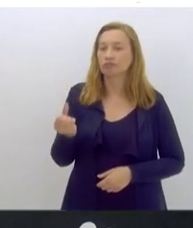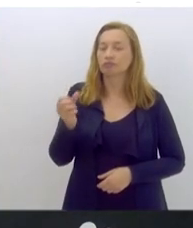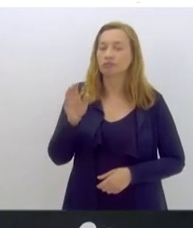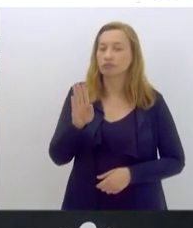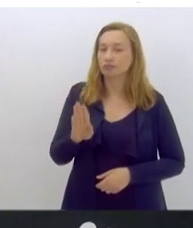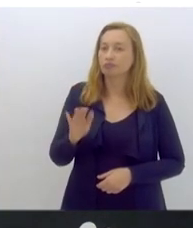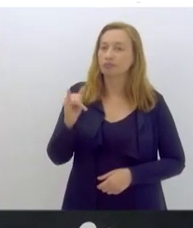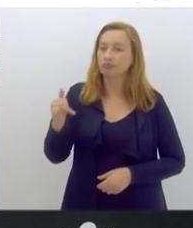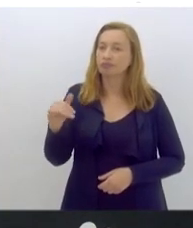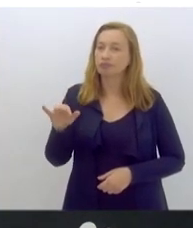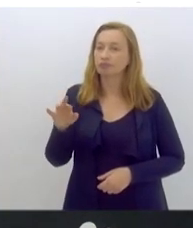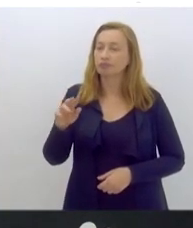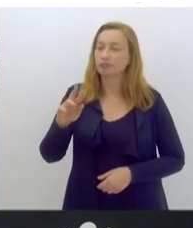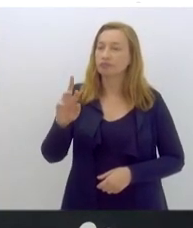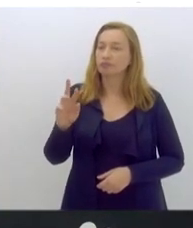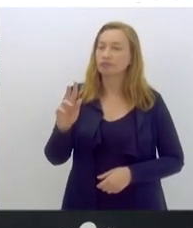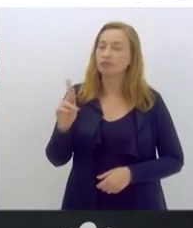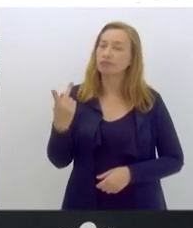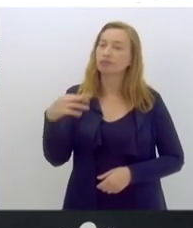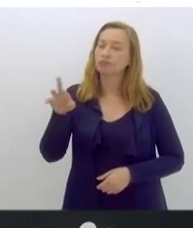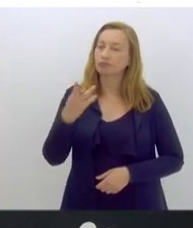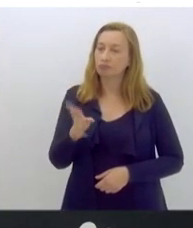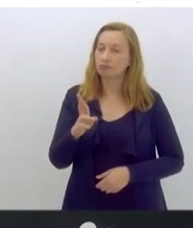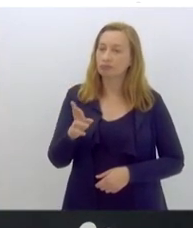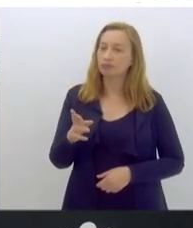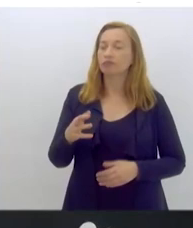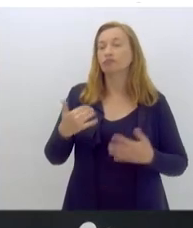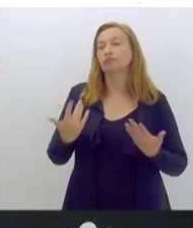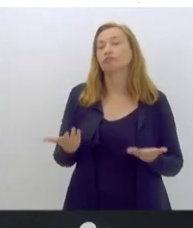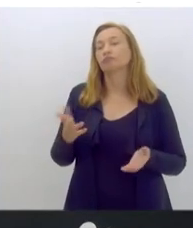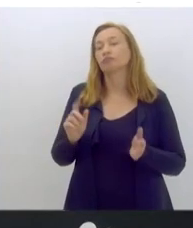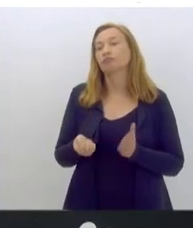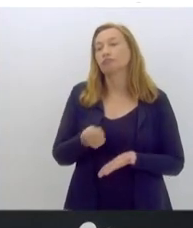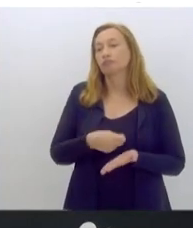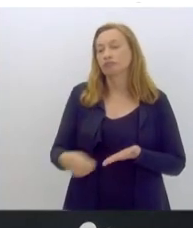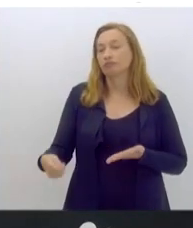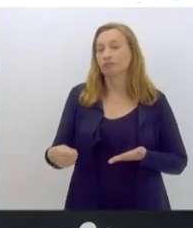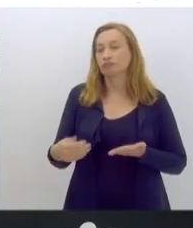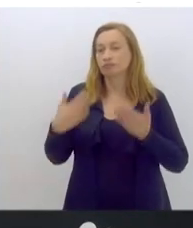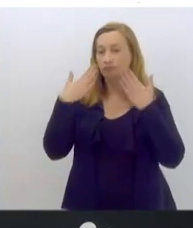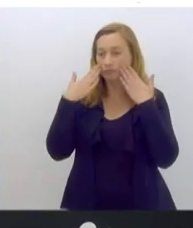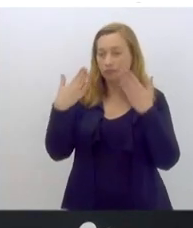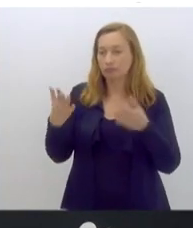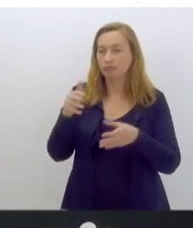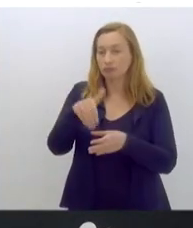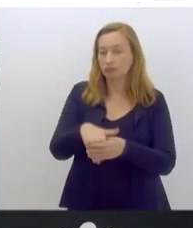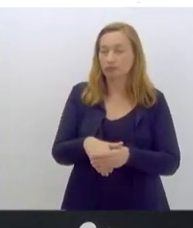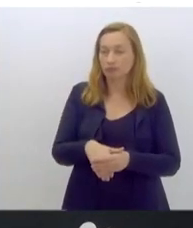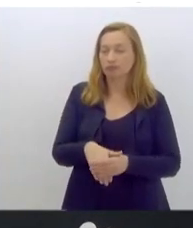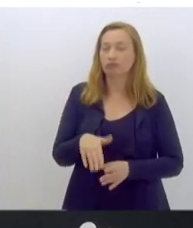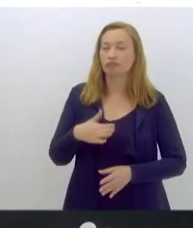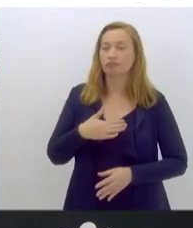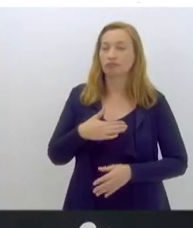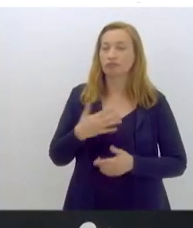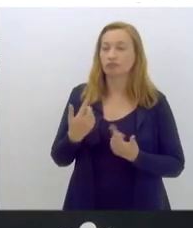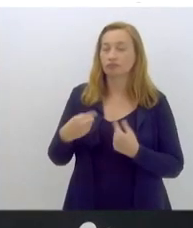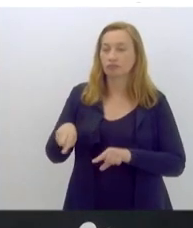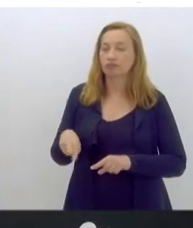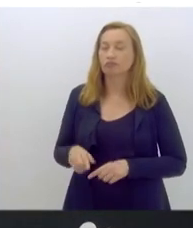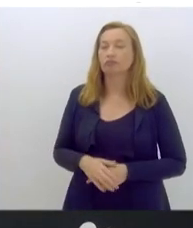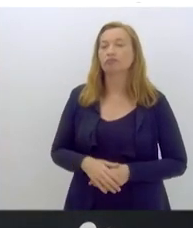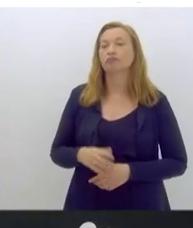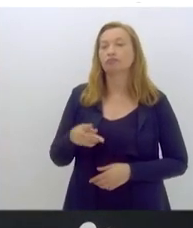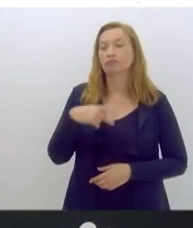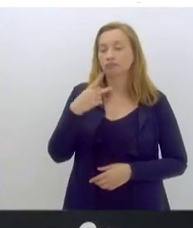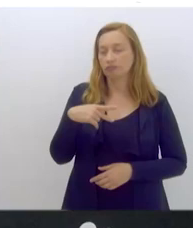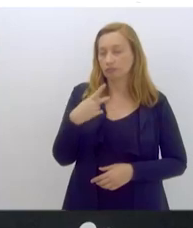Aliás está escrito no voto divergente que eu apresentei bom dito isso Vossa